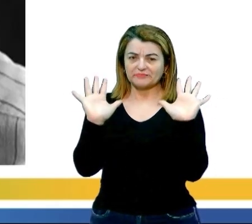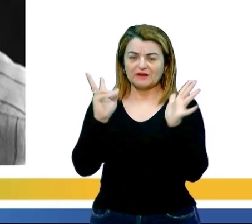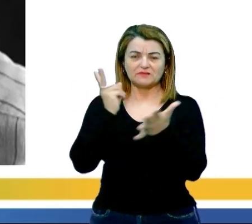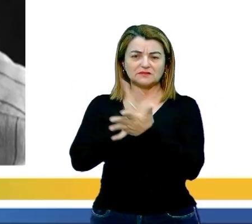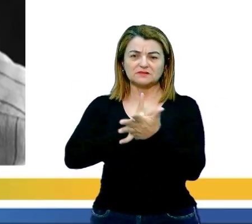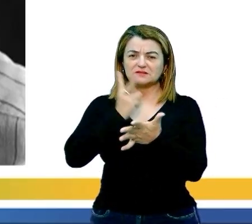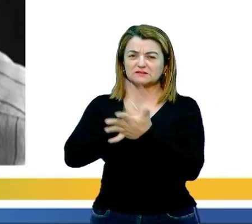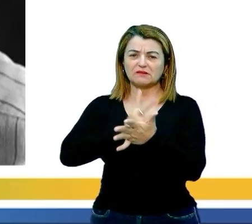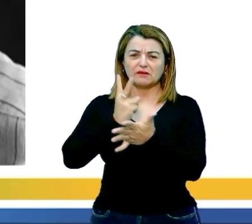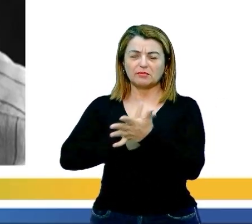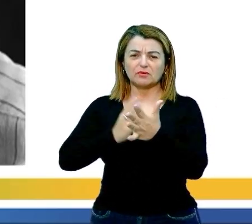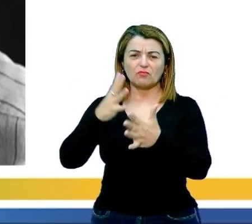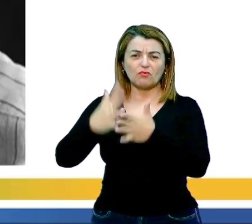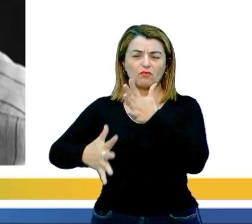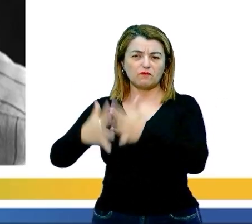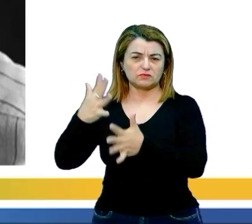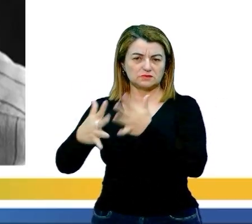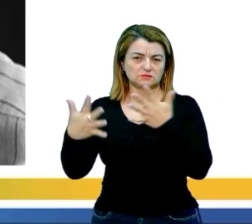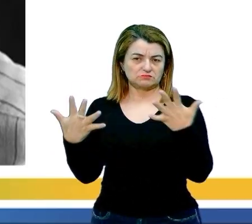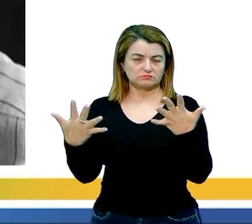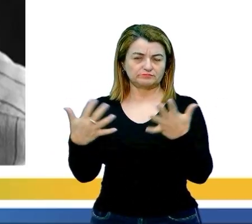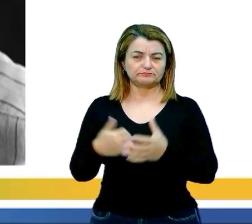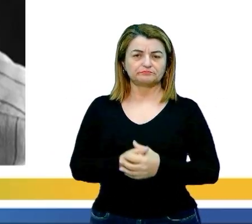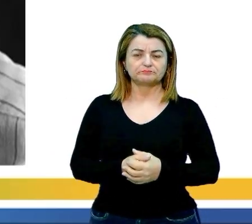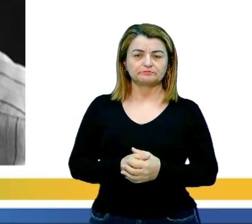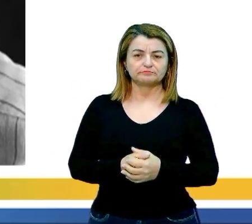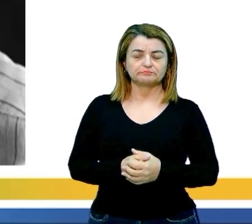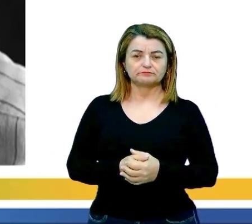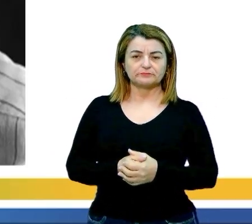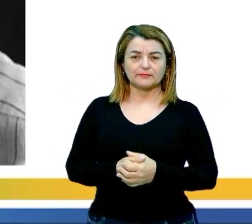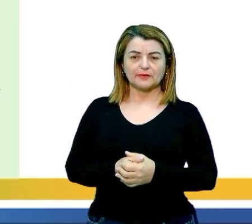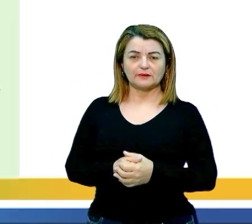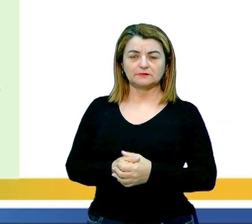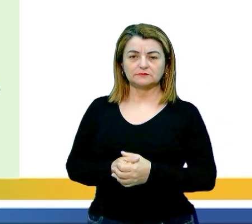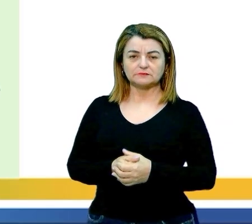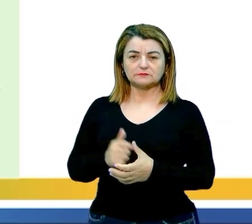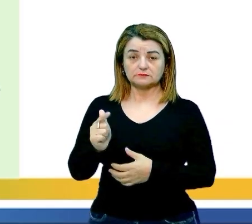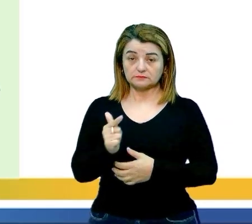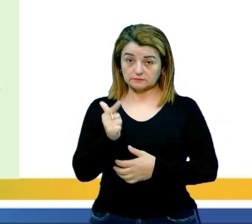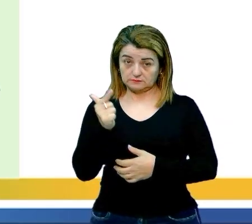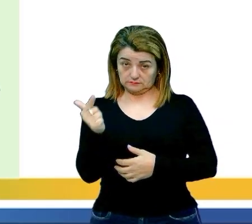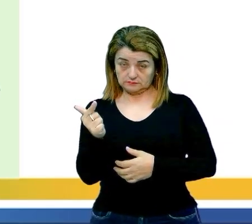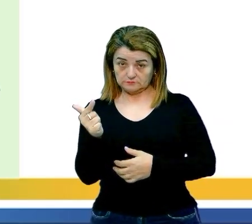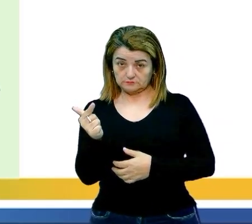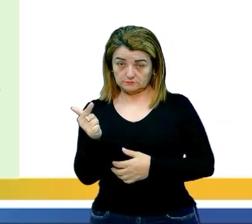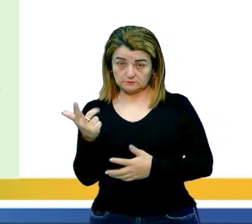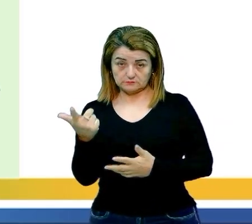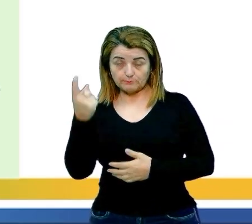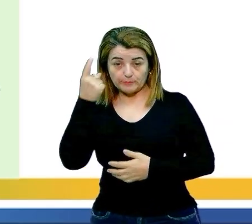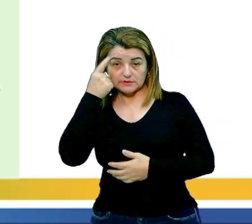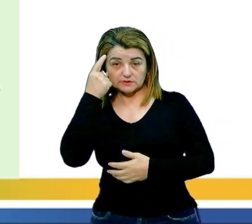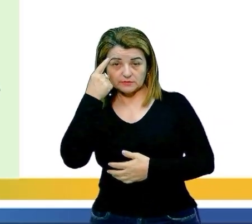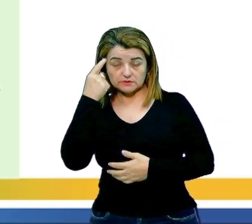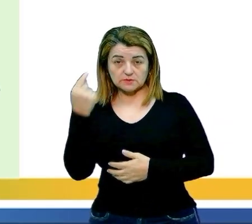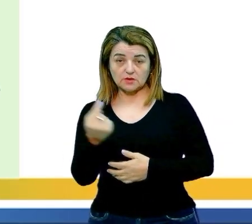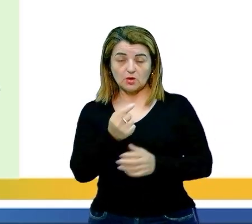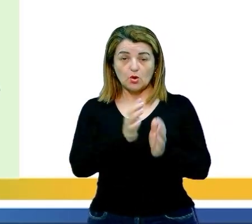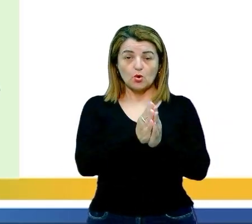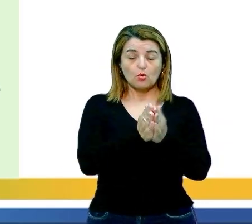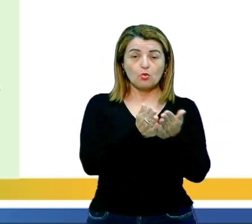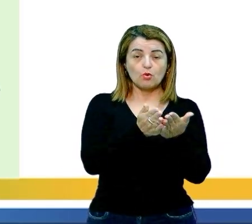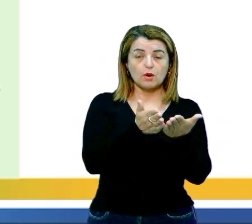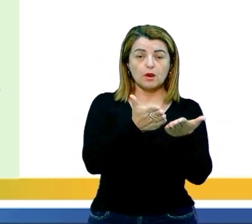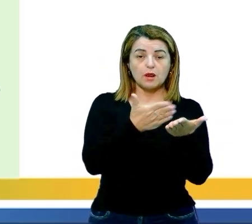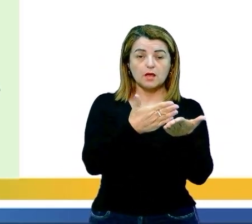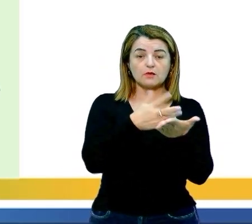constante mal-estar. Essa que é a verdade. Agora, por outro lado, nesse livro, Em Vigiar e